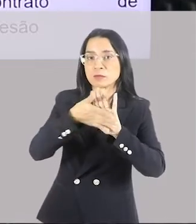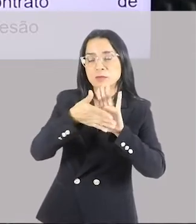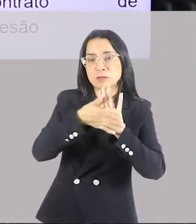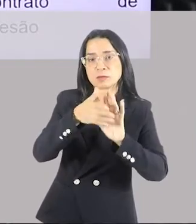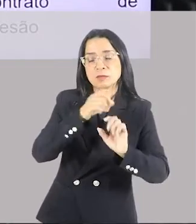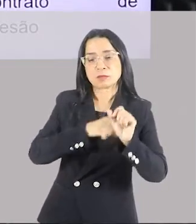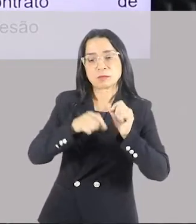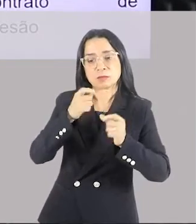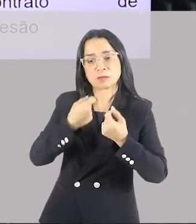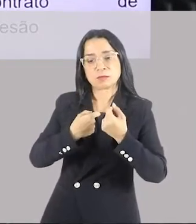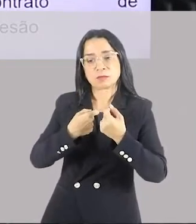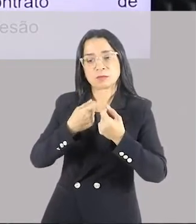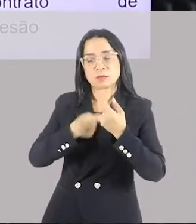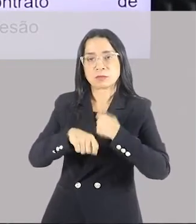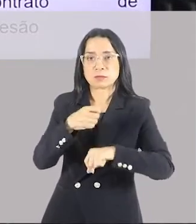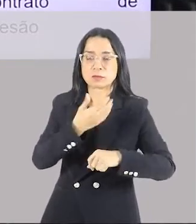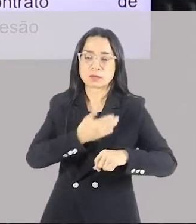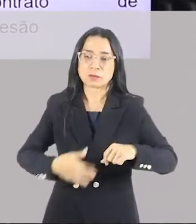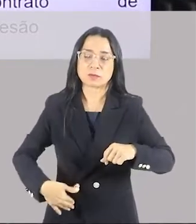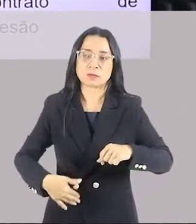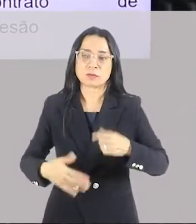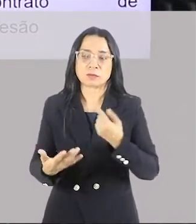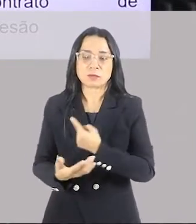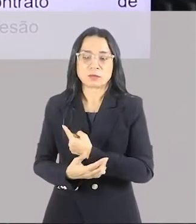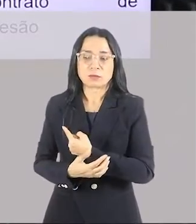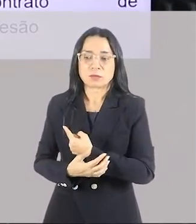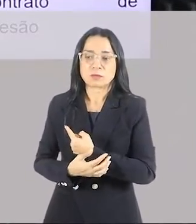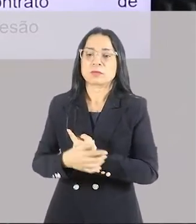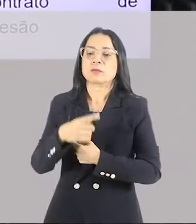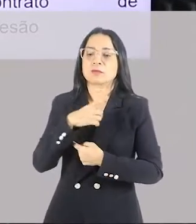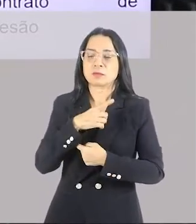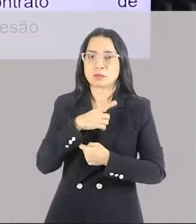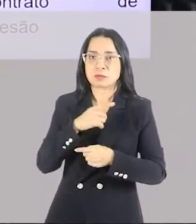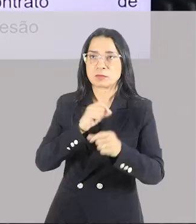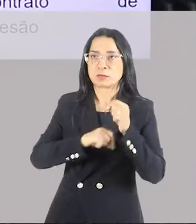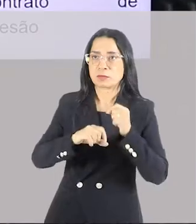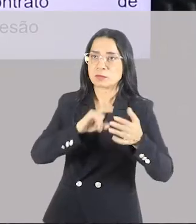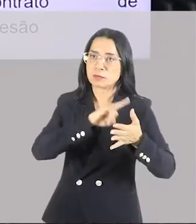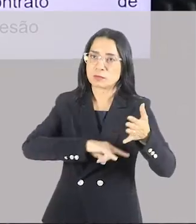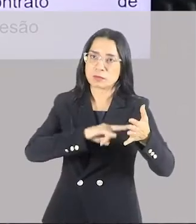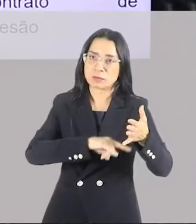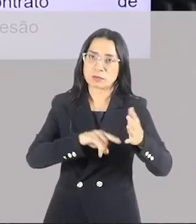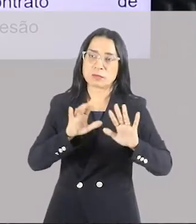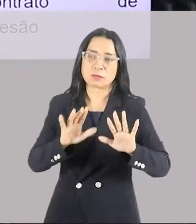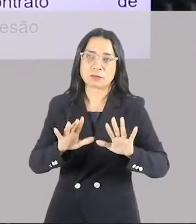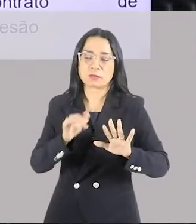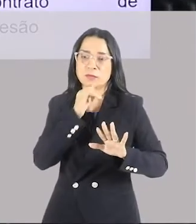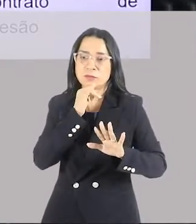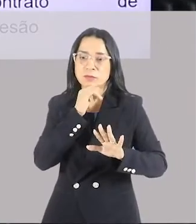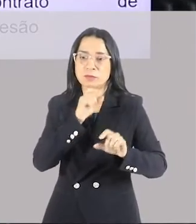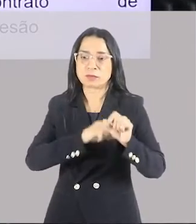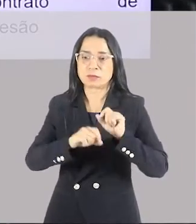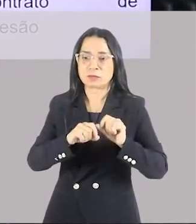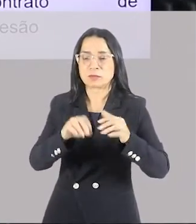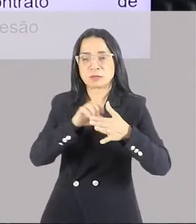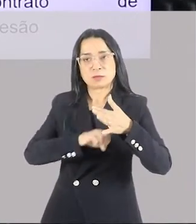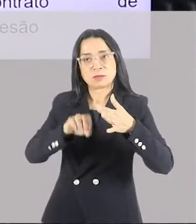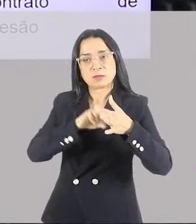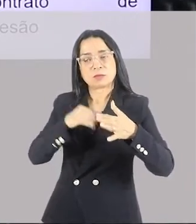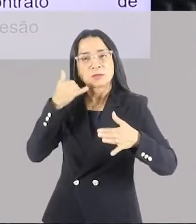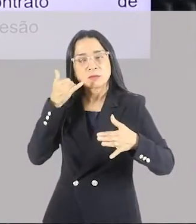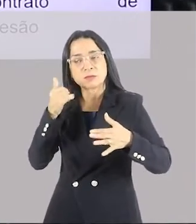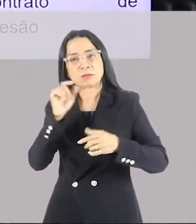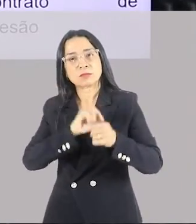pública. Então, a figura do contrato de adesão, ela existe, aquele é contrato que existe, por exemplo, lá nas empresas de